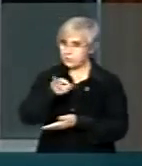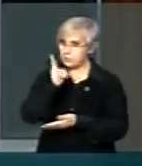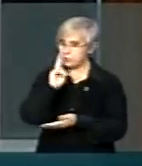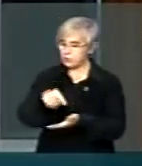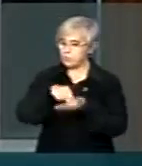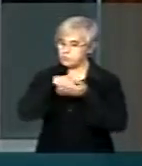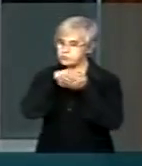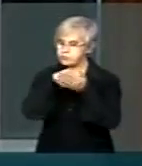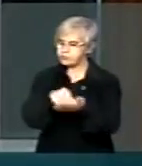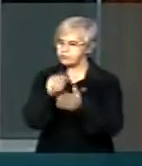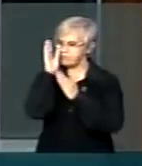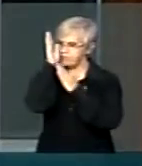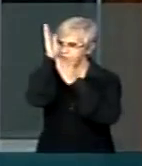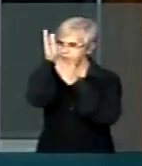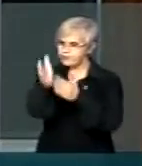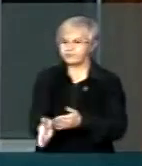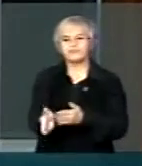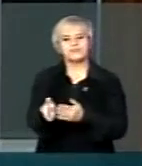eles são